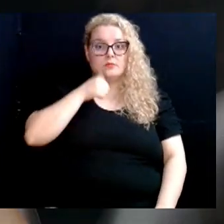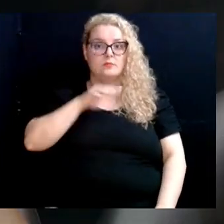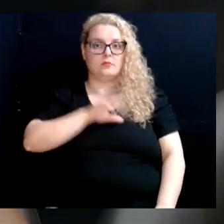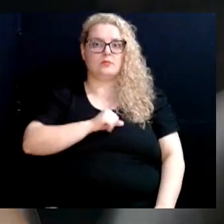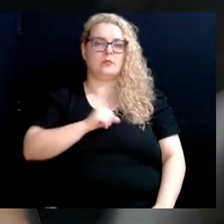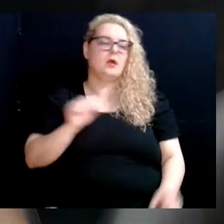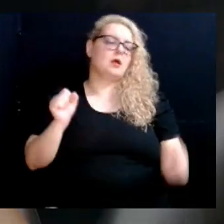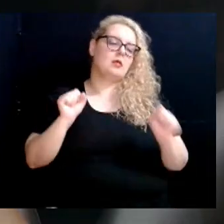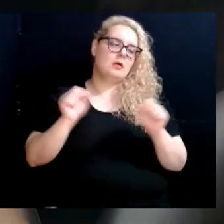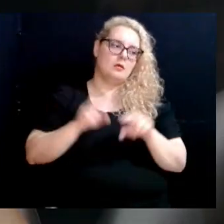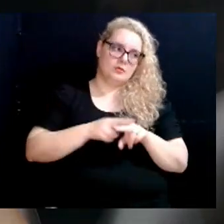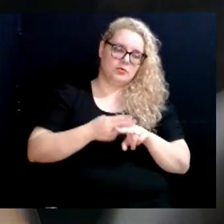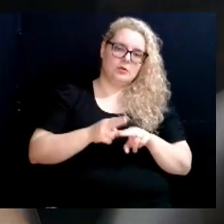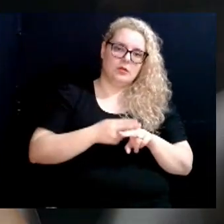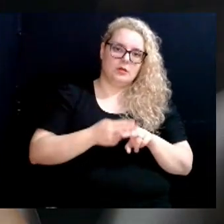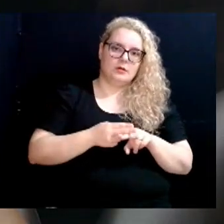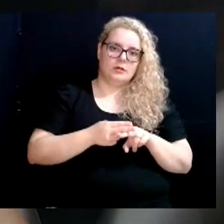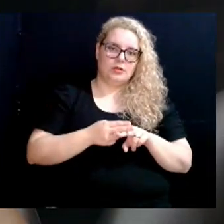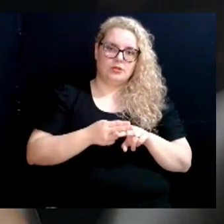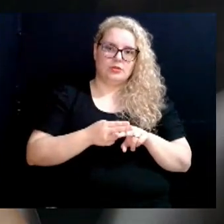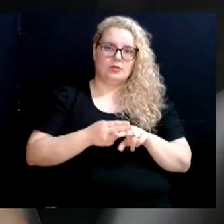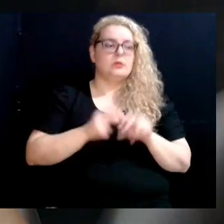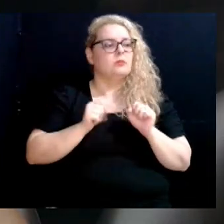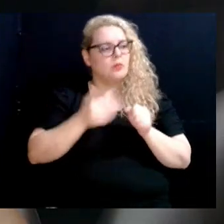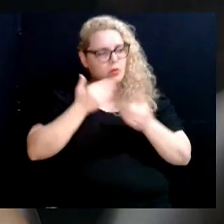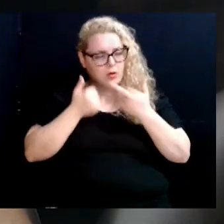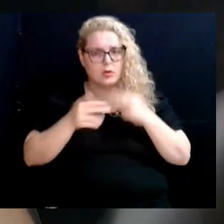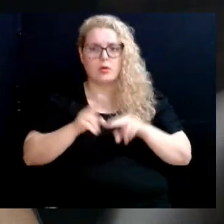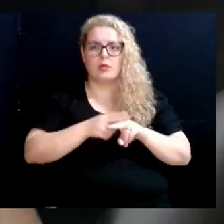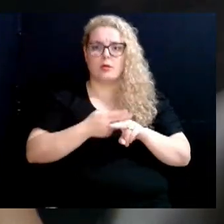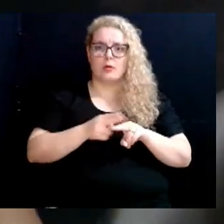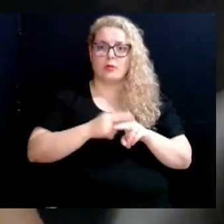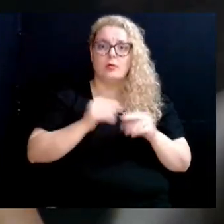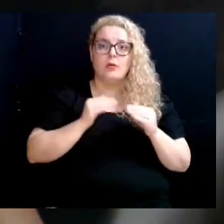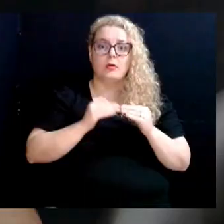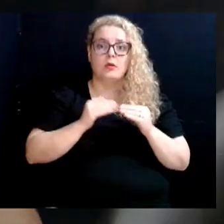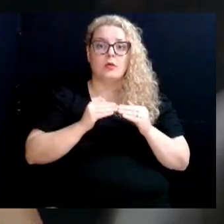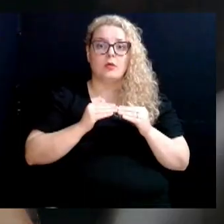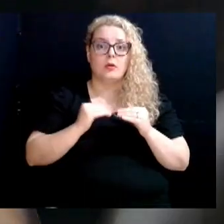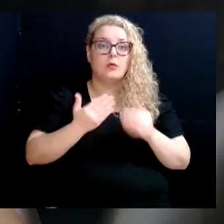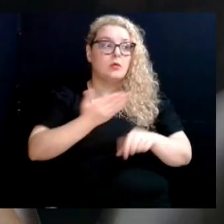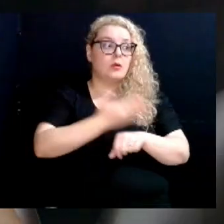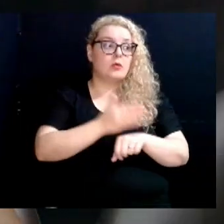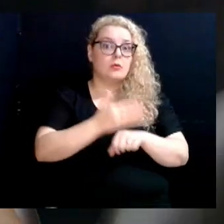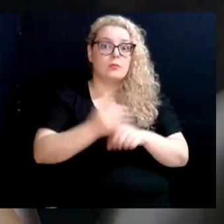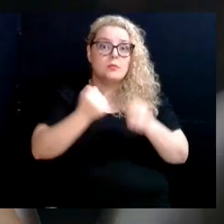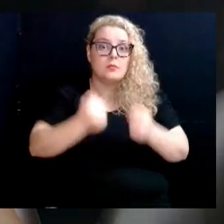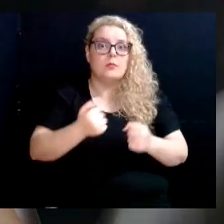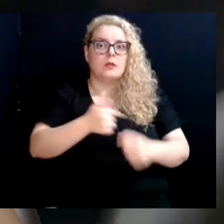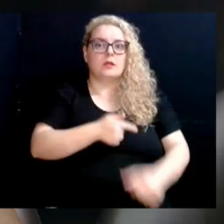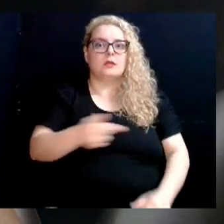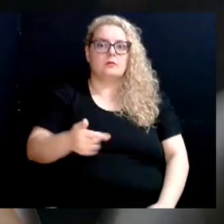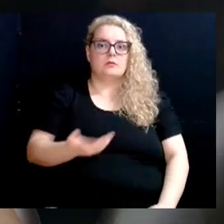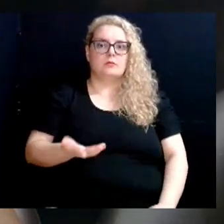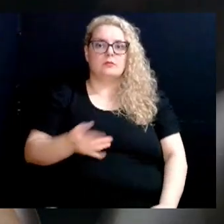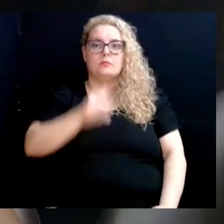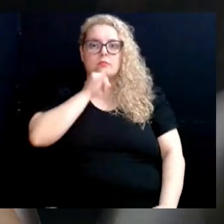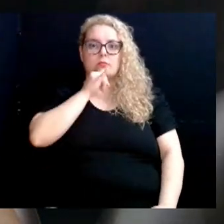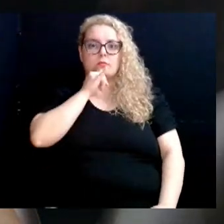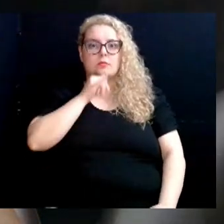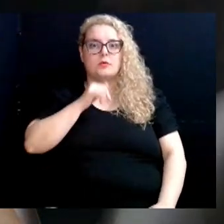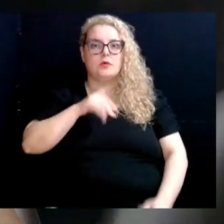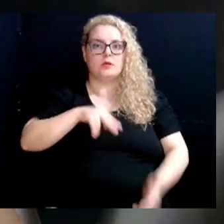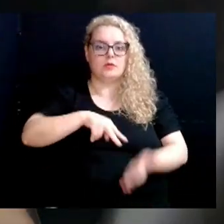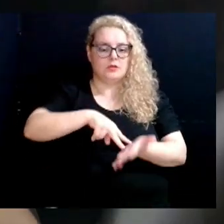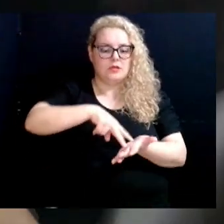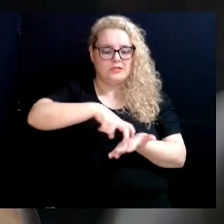chocolate, né? Então elas podem comer esse chocolate. E o acordo é, qual o seu treino mais pesado da semana? É um treino, por exemplo, de pernas. Nesse